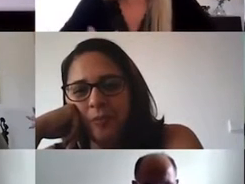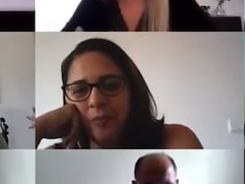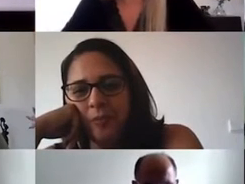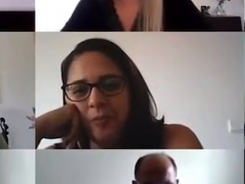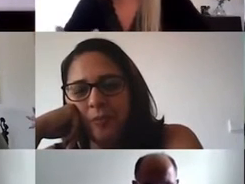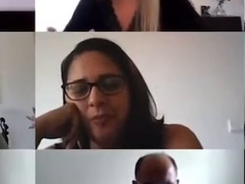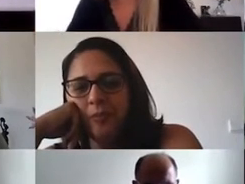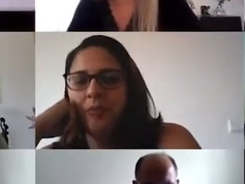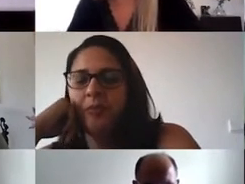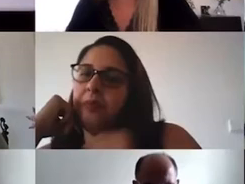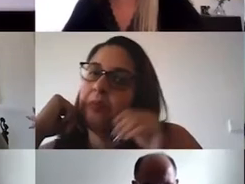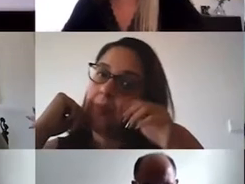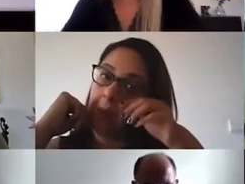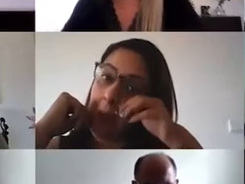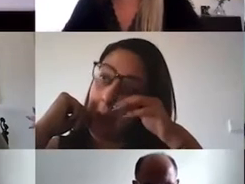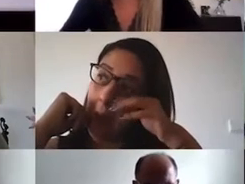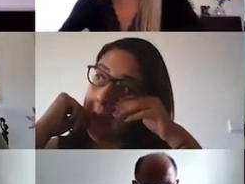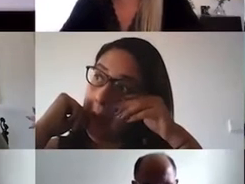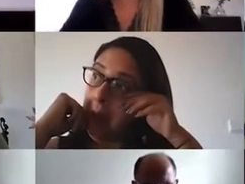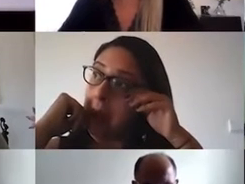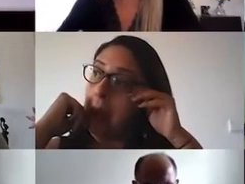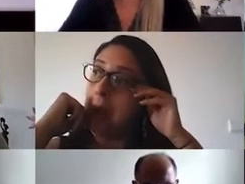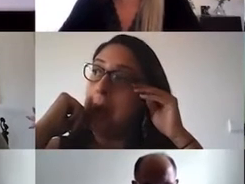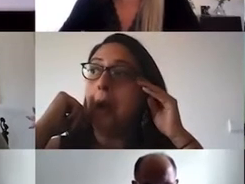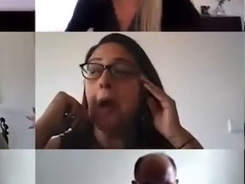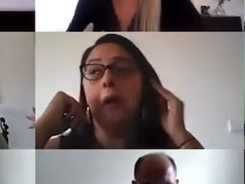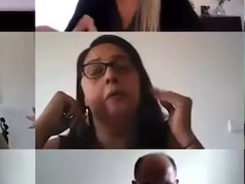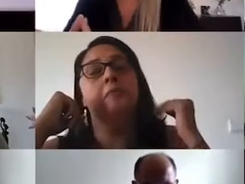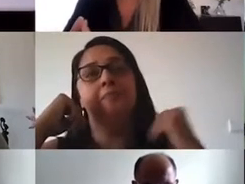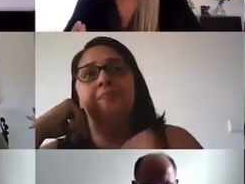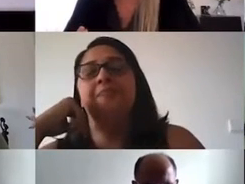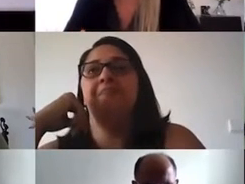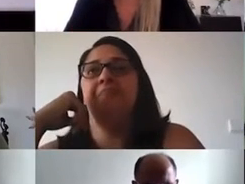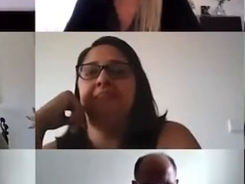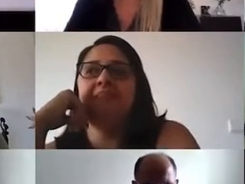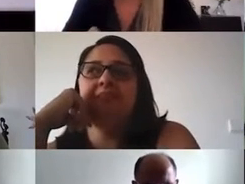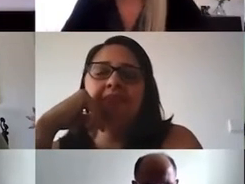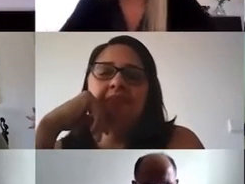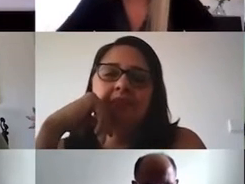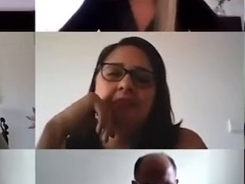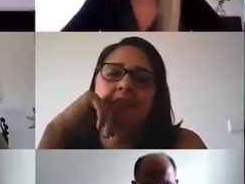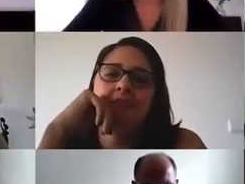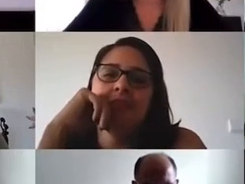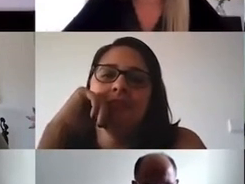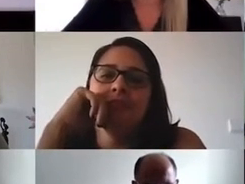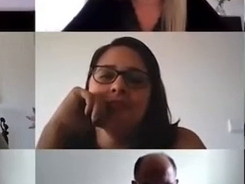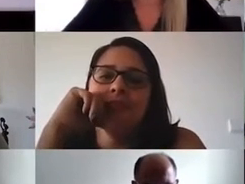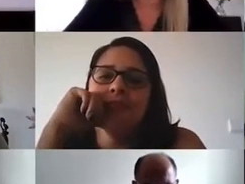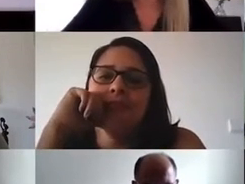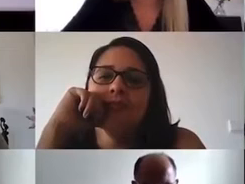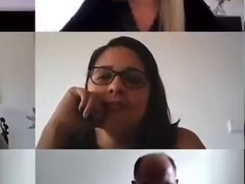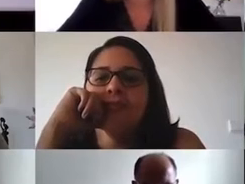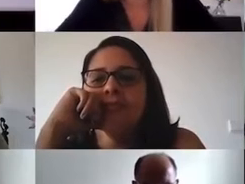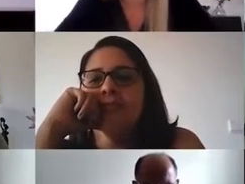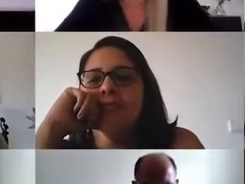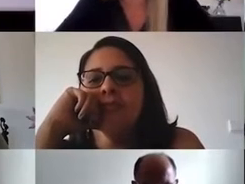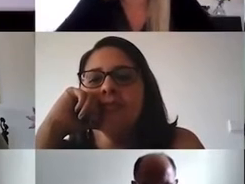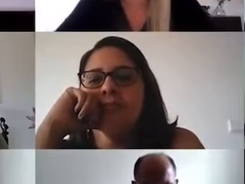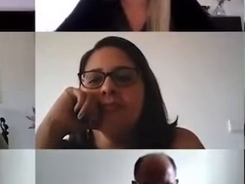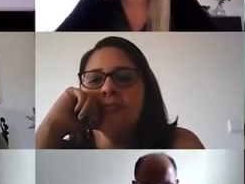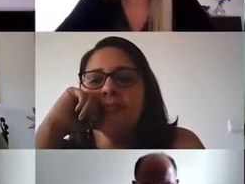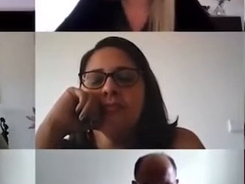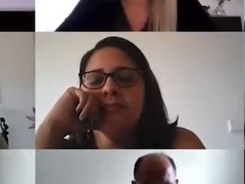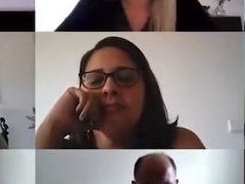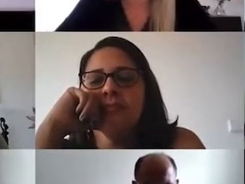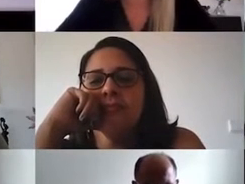levar clientes compradores com capacidade financeira para comprar, ou seja, que sejam mesmo compradores e não visitantes. Porque estamos a lidar com a vida das